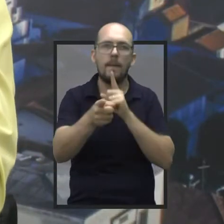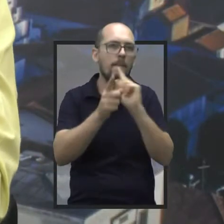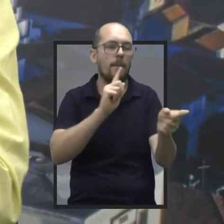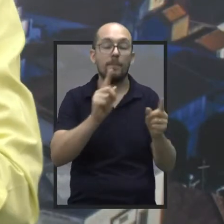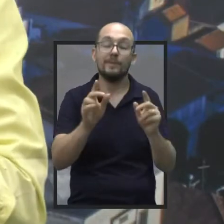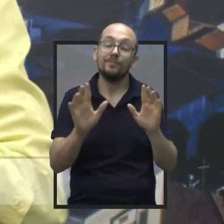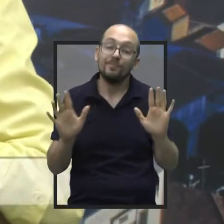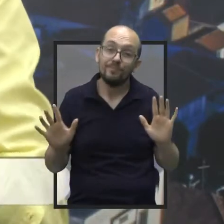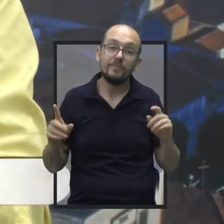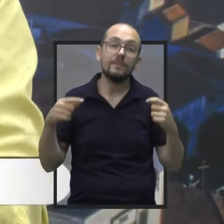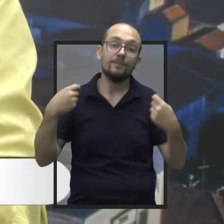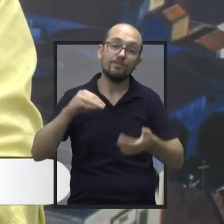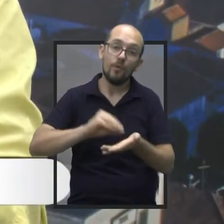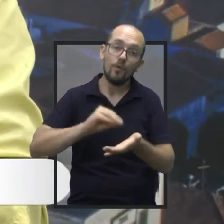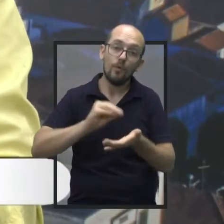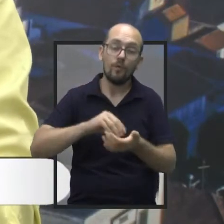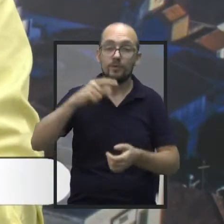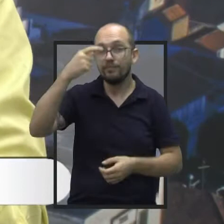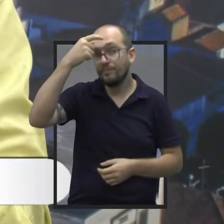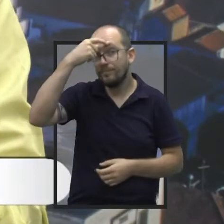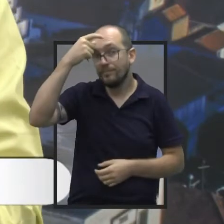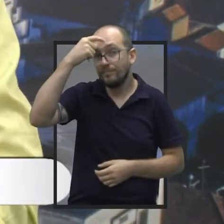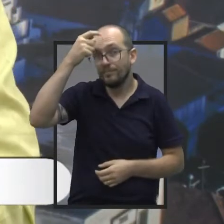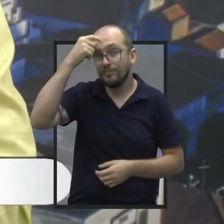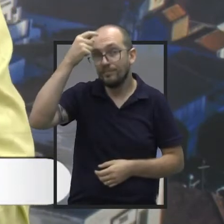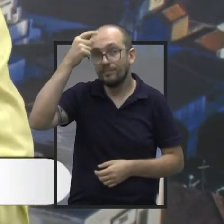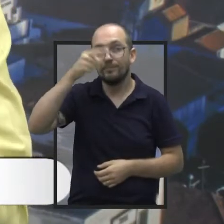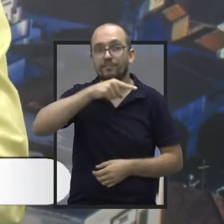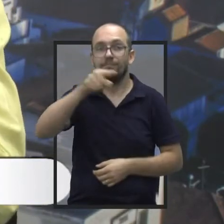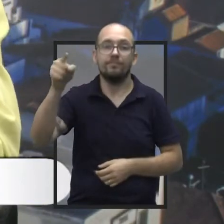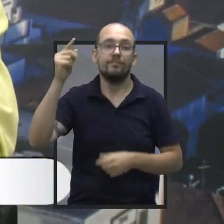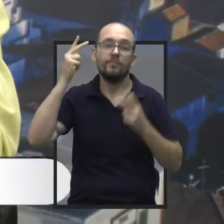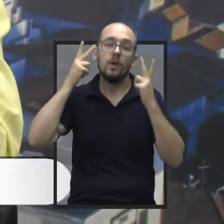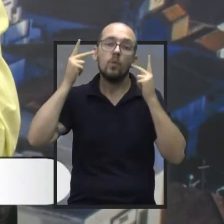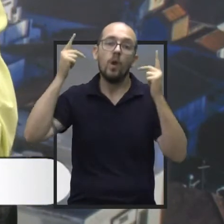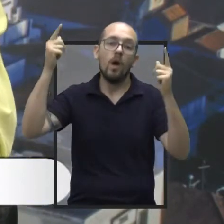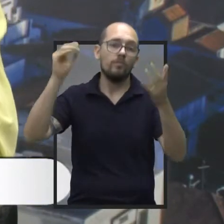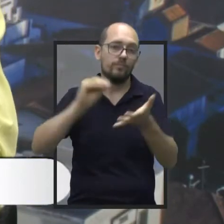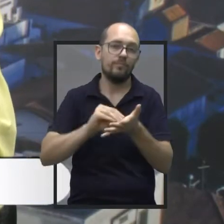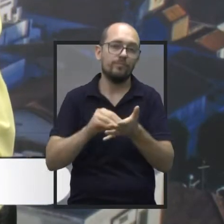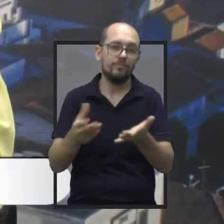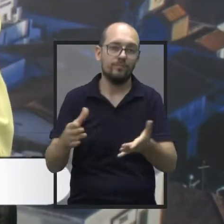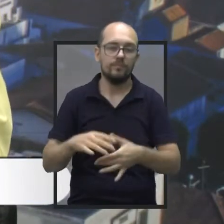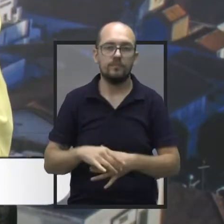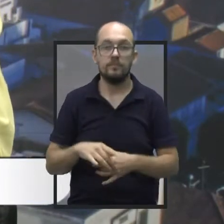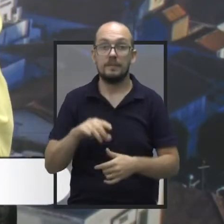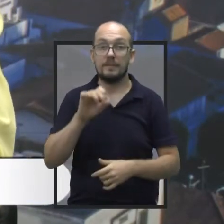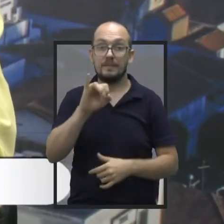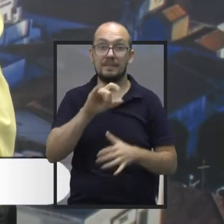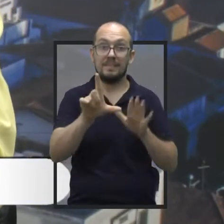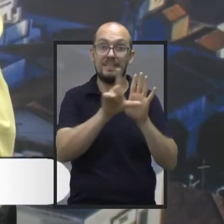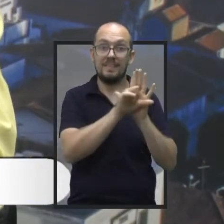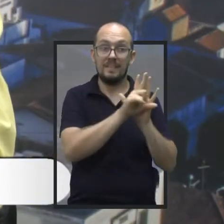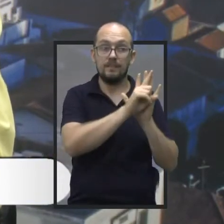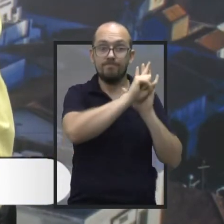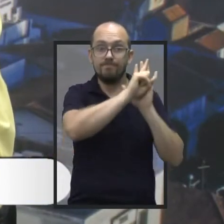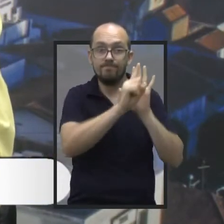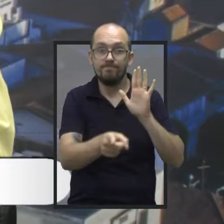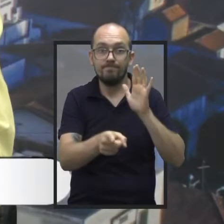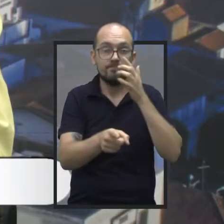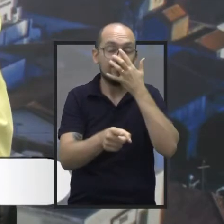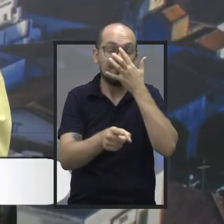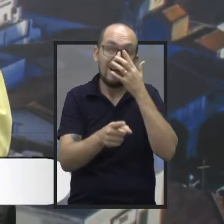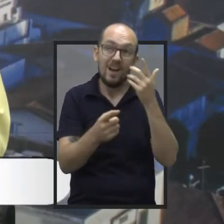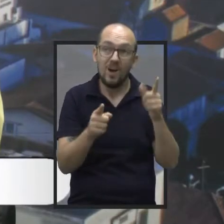Isso deveria ser, na verdade, uma natural. Questão de bom senso natural. E essa imposição, ela gera um enfrentamento